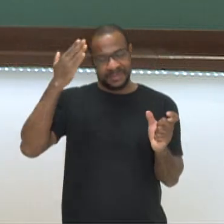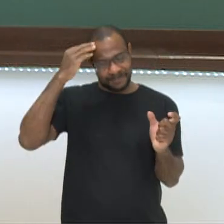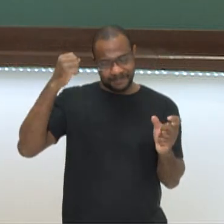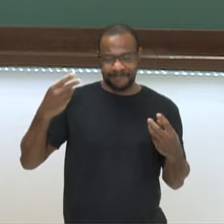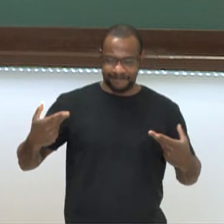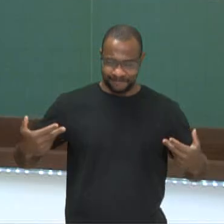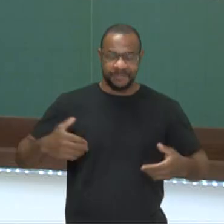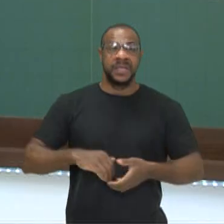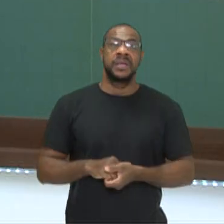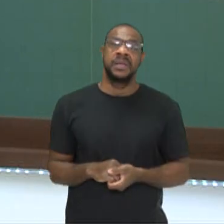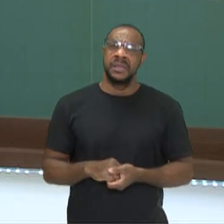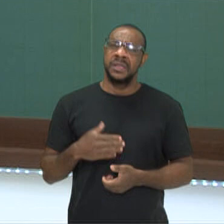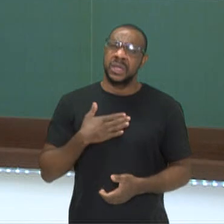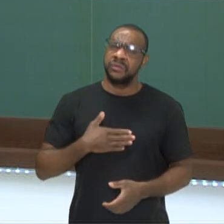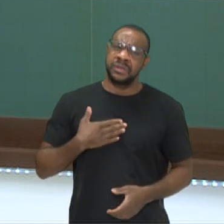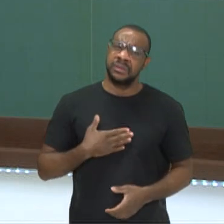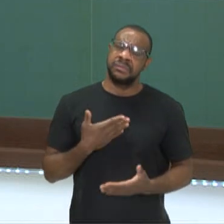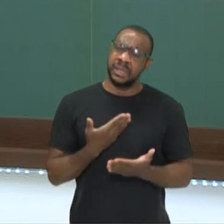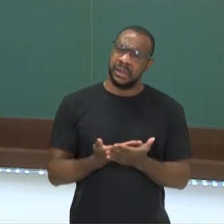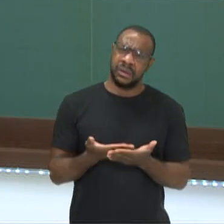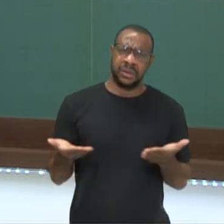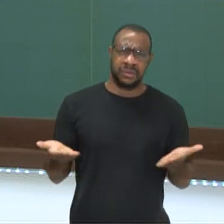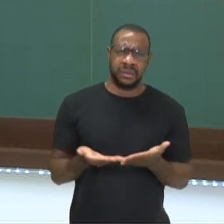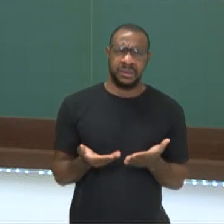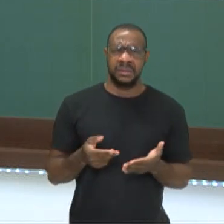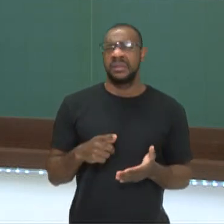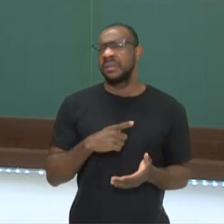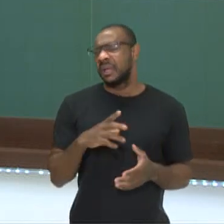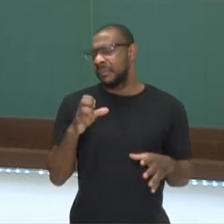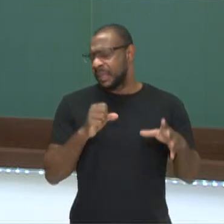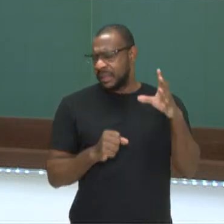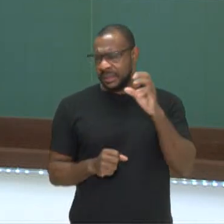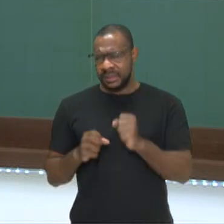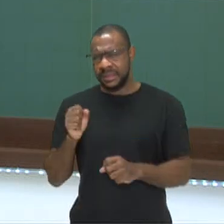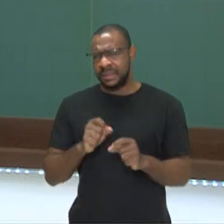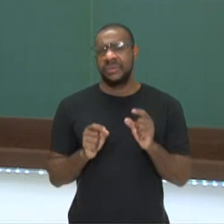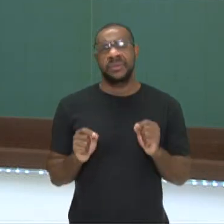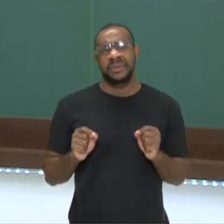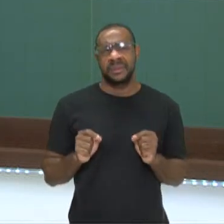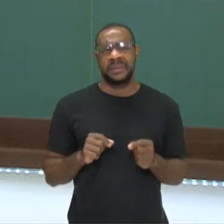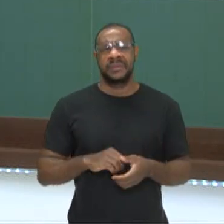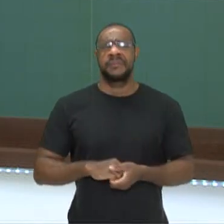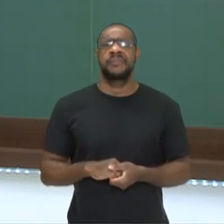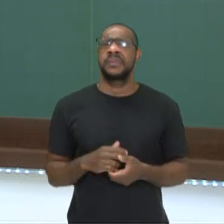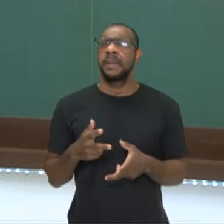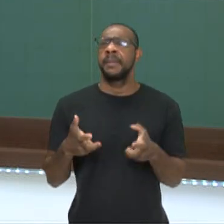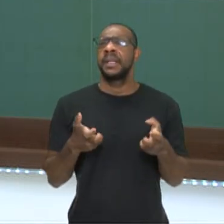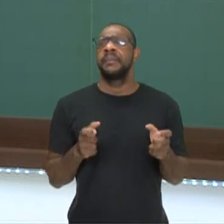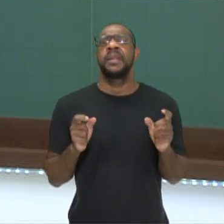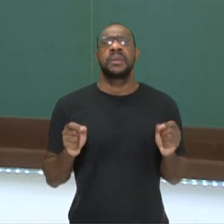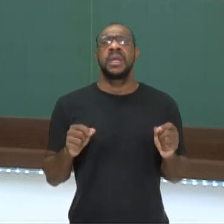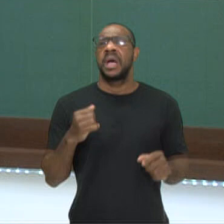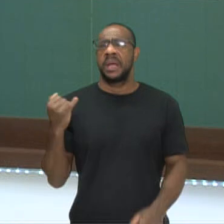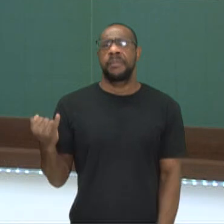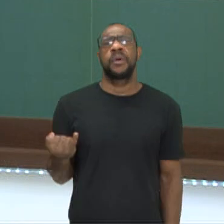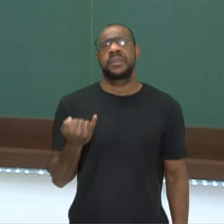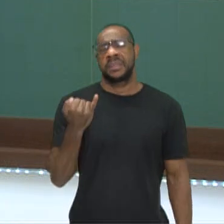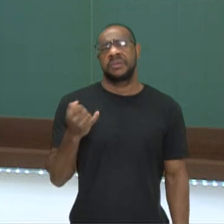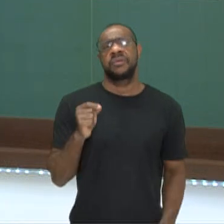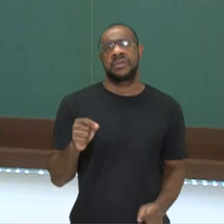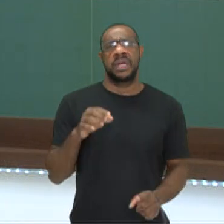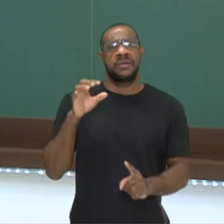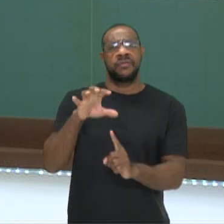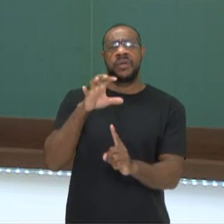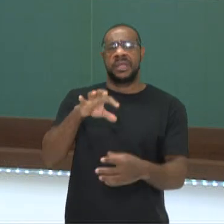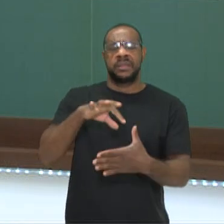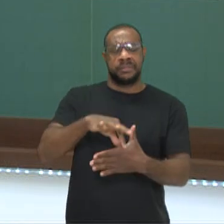vocês estão gostando da nossa aula? Estão aprendendo? Isso é o mais importante. Estão se divertindo? Estão percebendo como é importante a influência